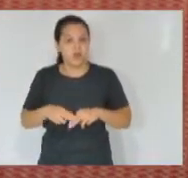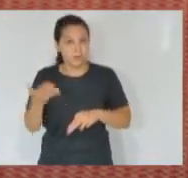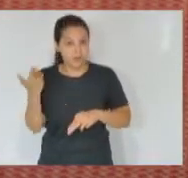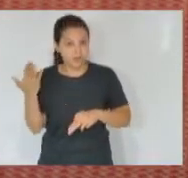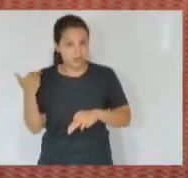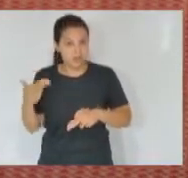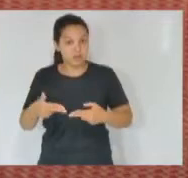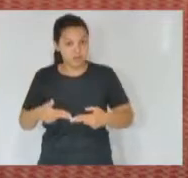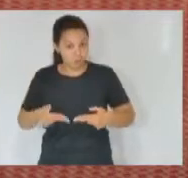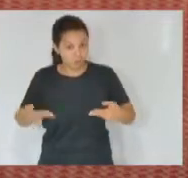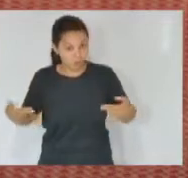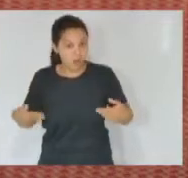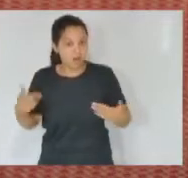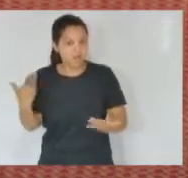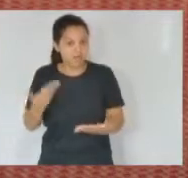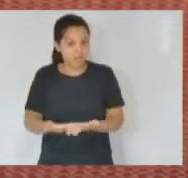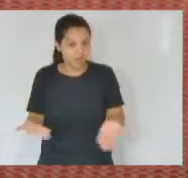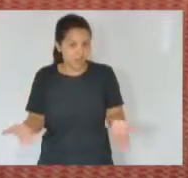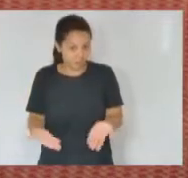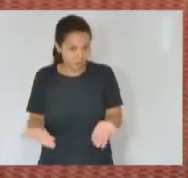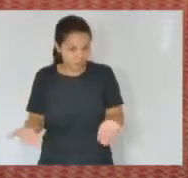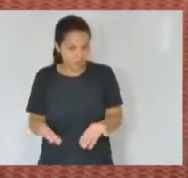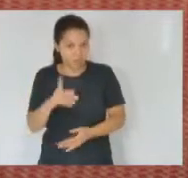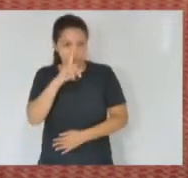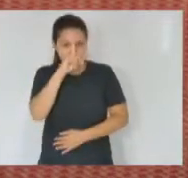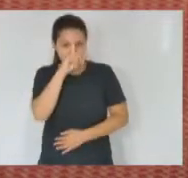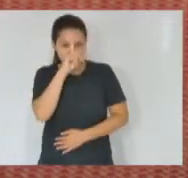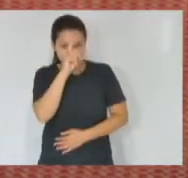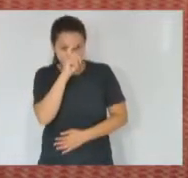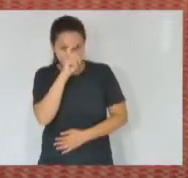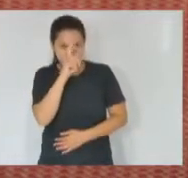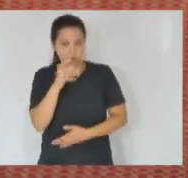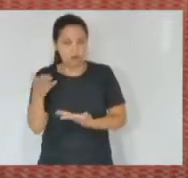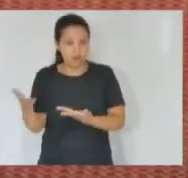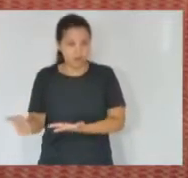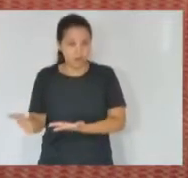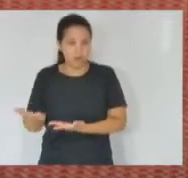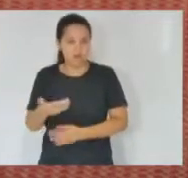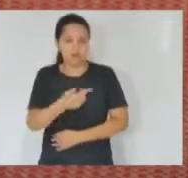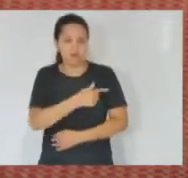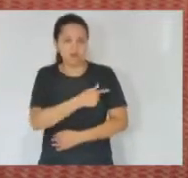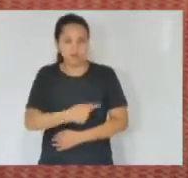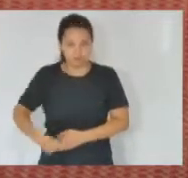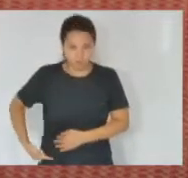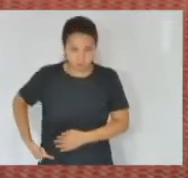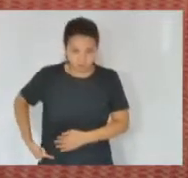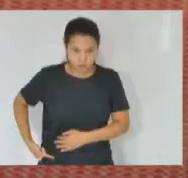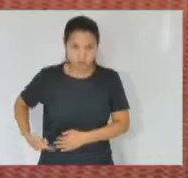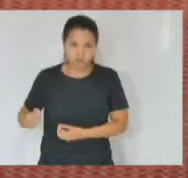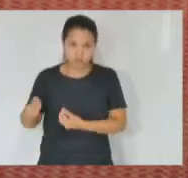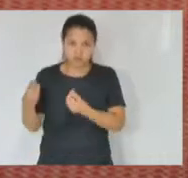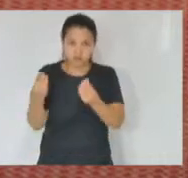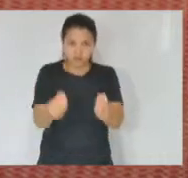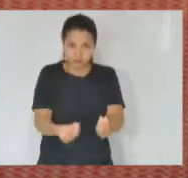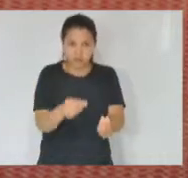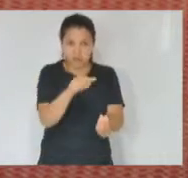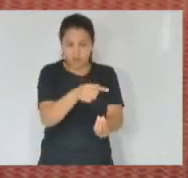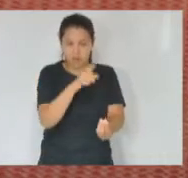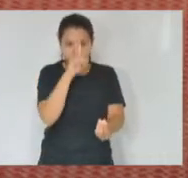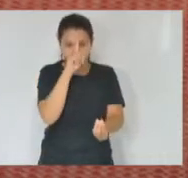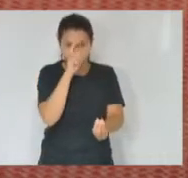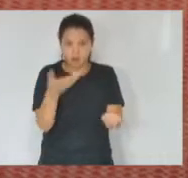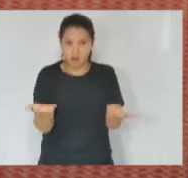até hoje, o hospital, o Estado passa essa subvenção ao hospital, e agora interromper